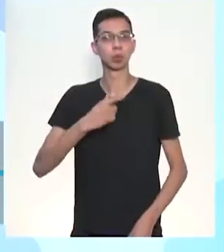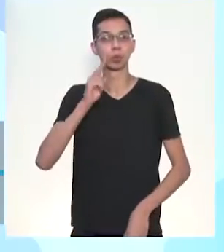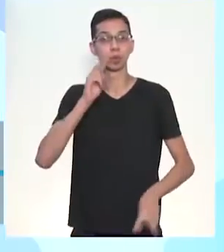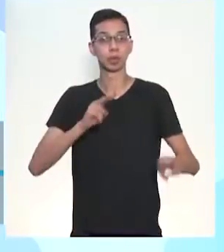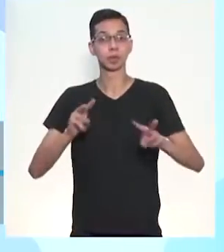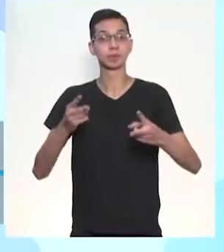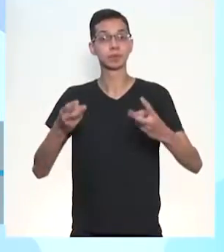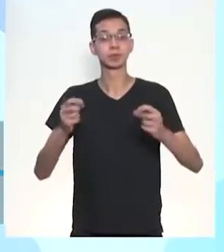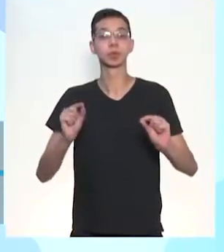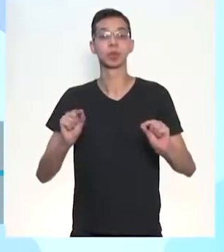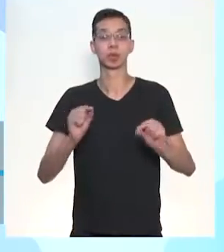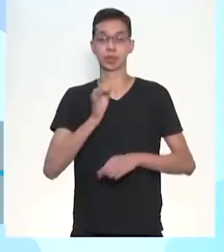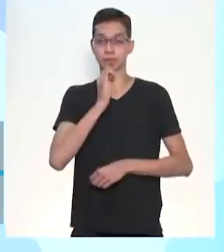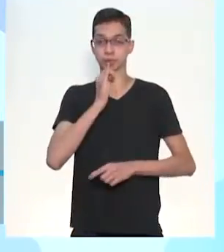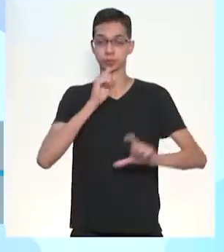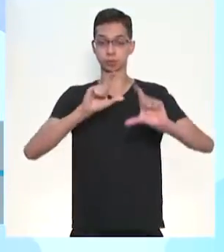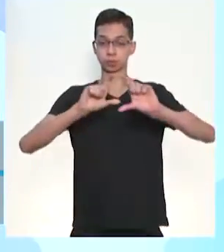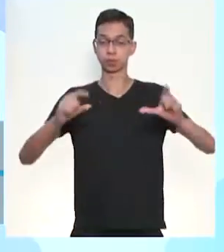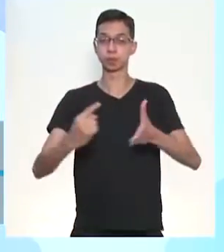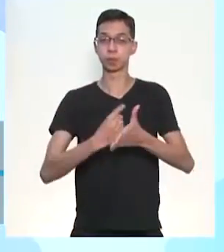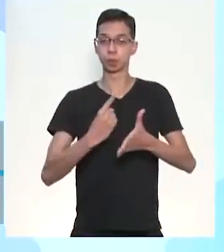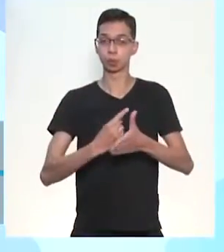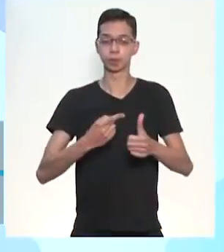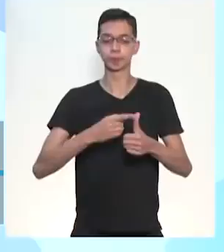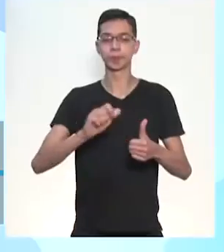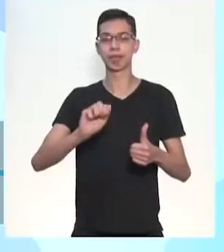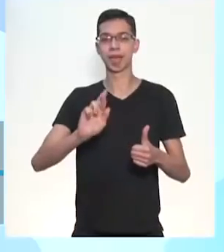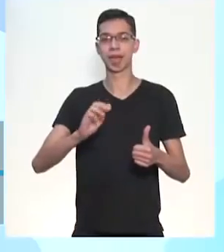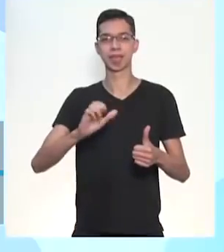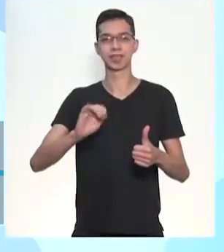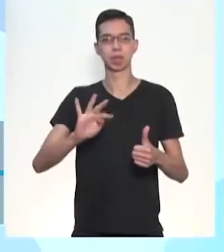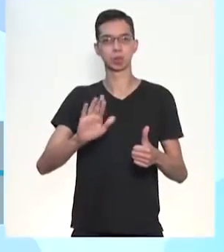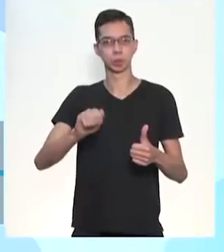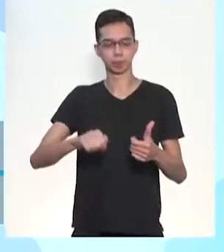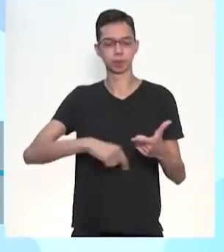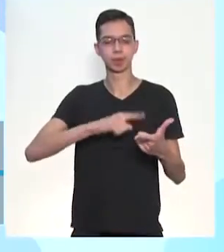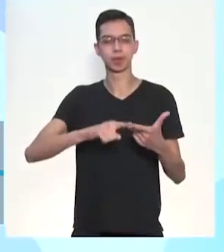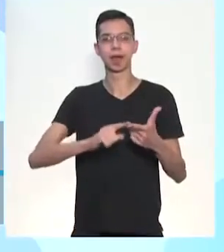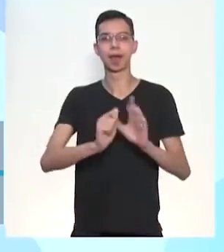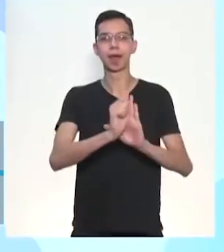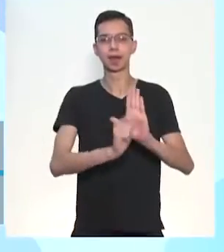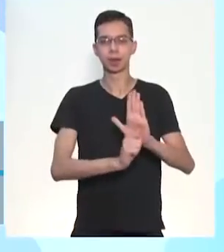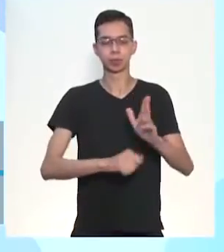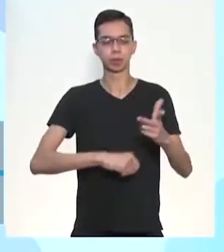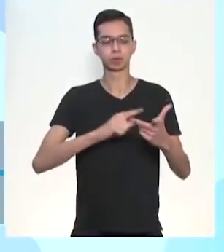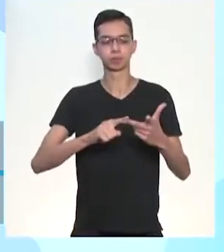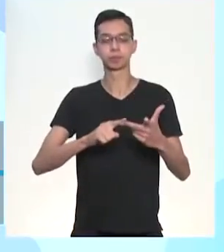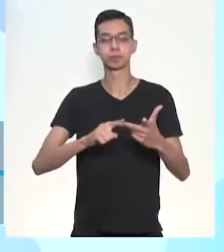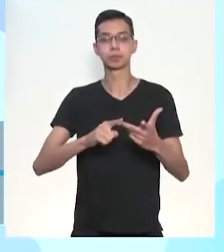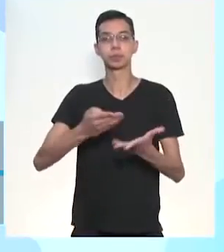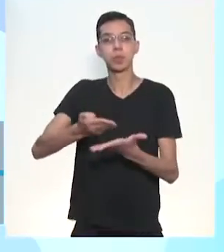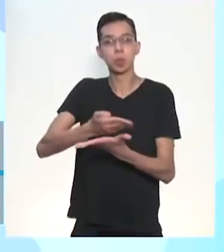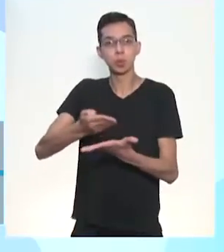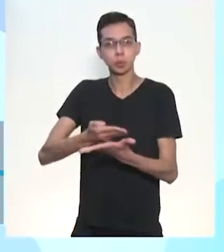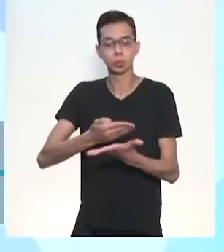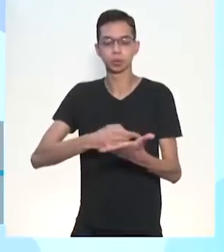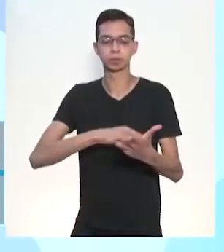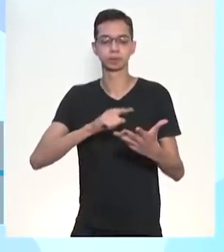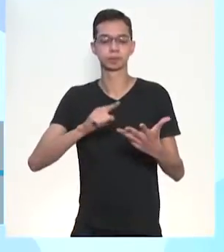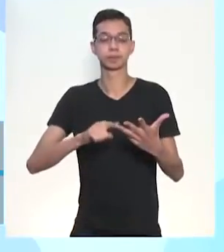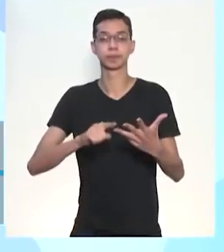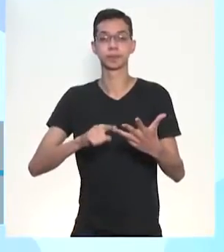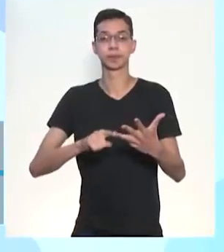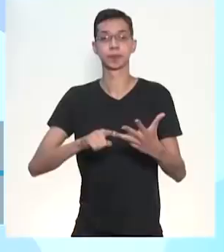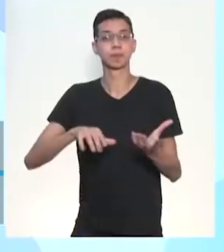aqueles que ele me pergunta. Araçatuba, Araraquara, Botucatu e Brasília. Só comparo todos